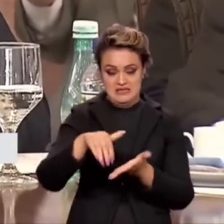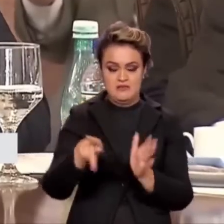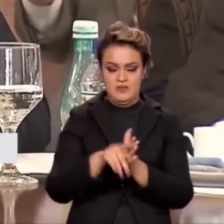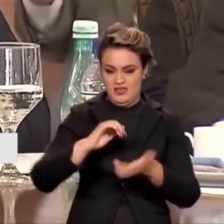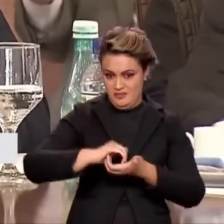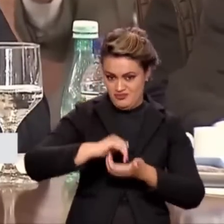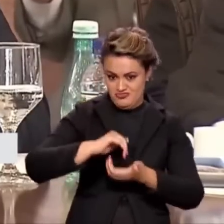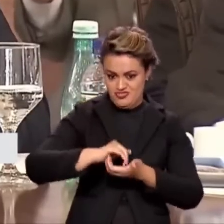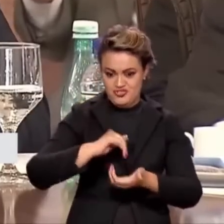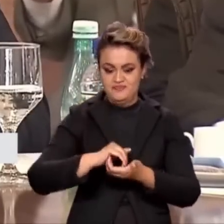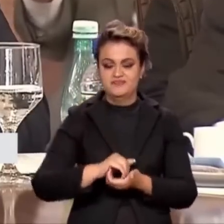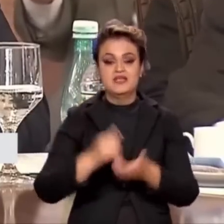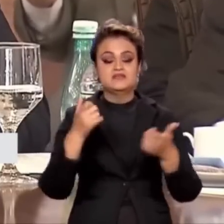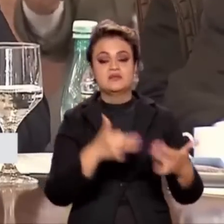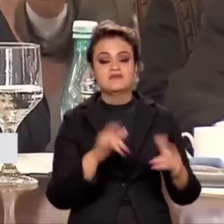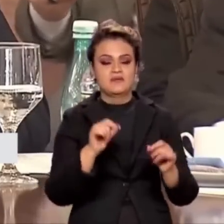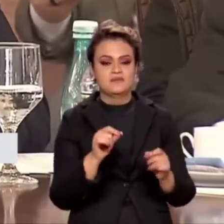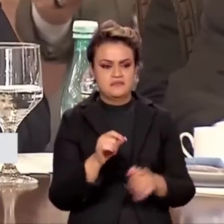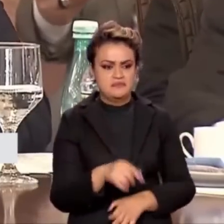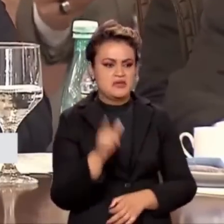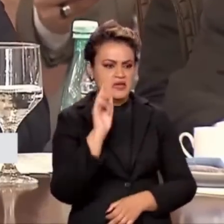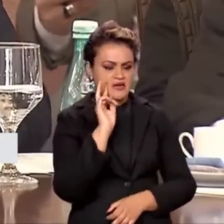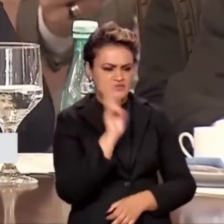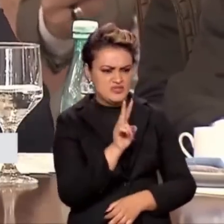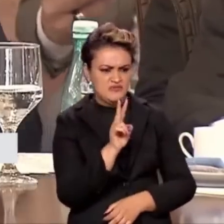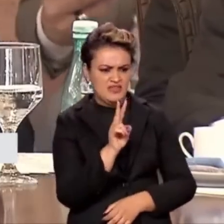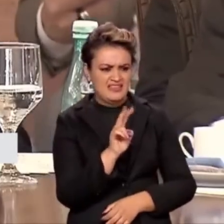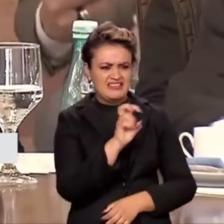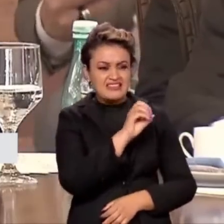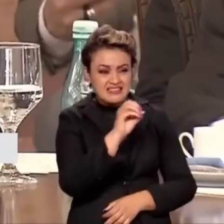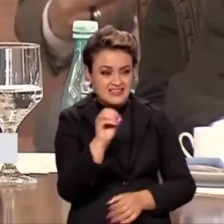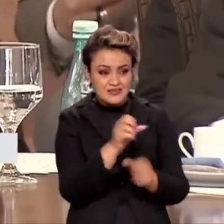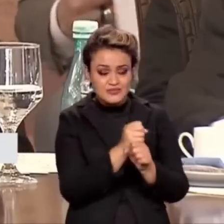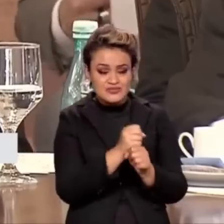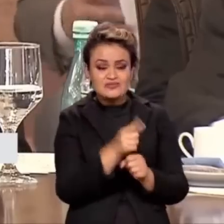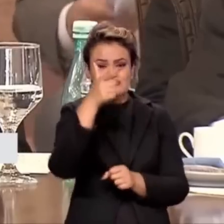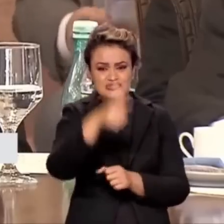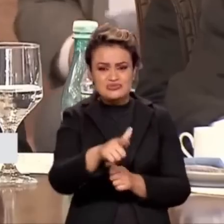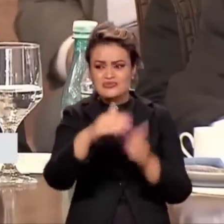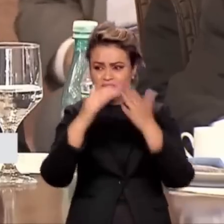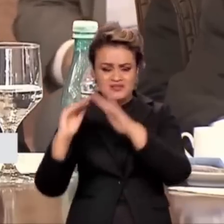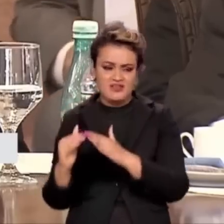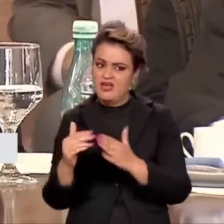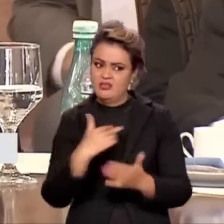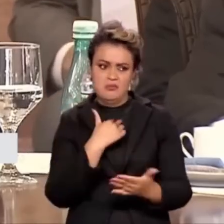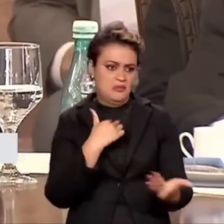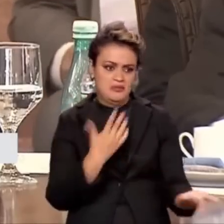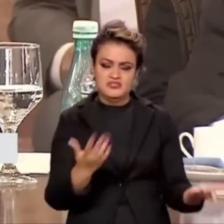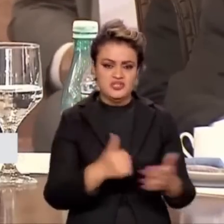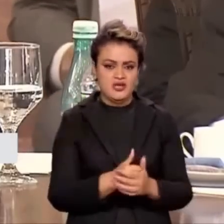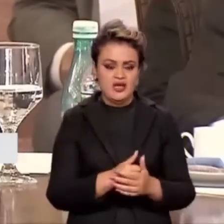Itamaraty: precisamos nos recusar a passar mais 500 anos na periferia. As